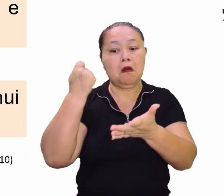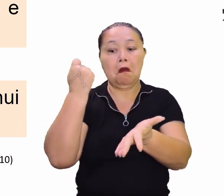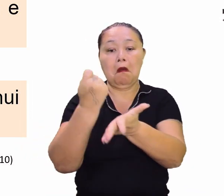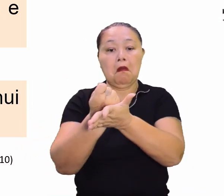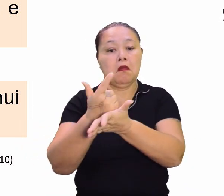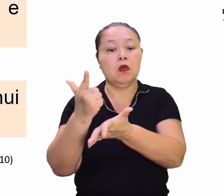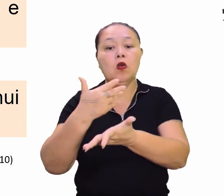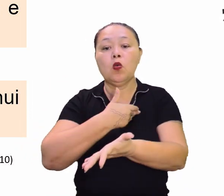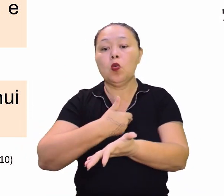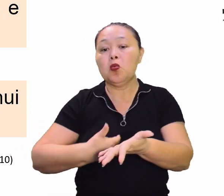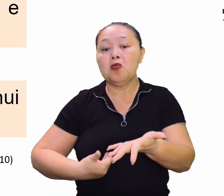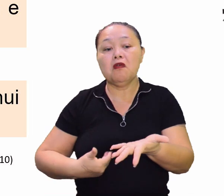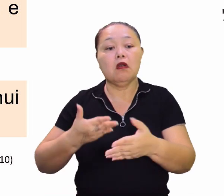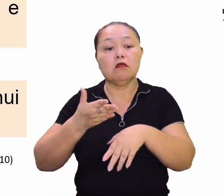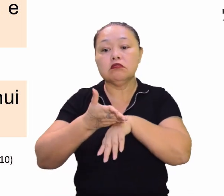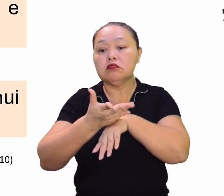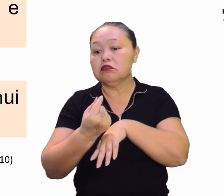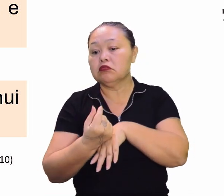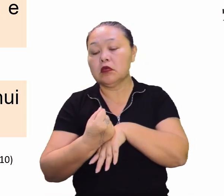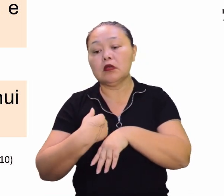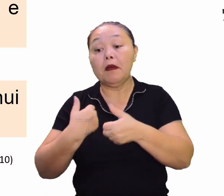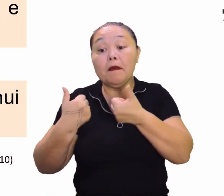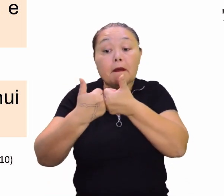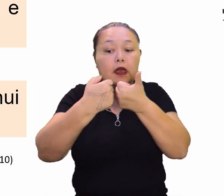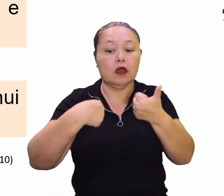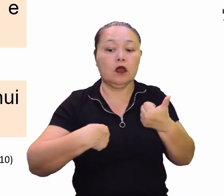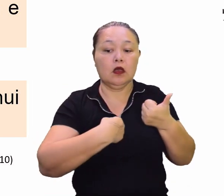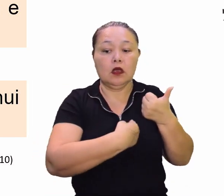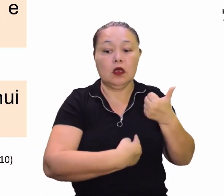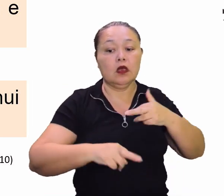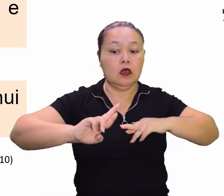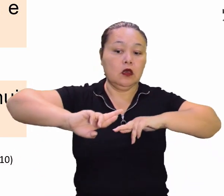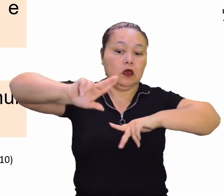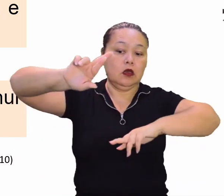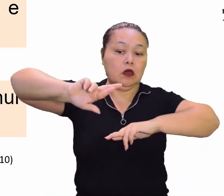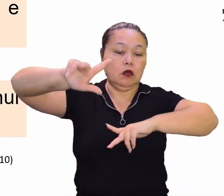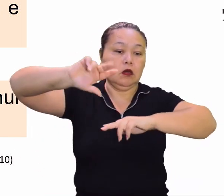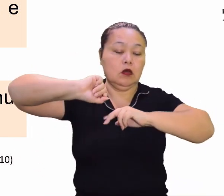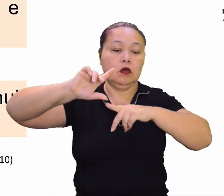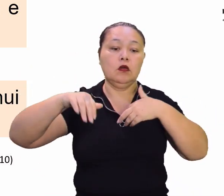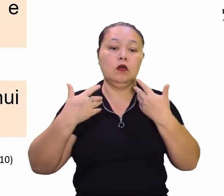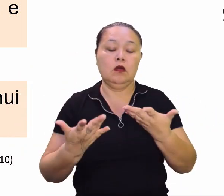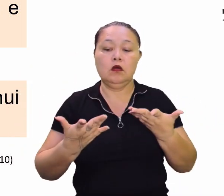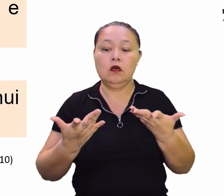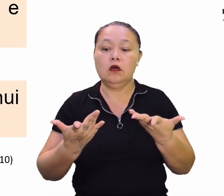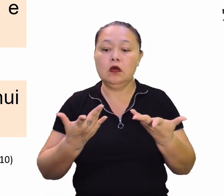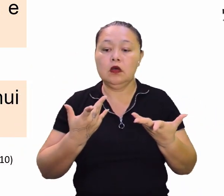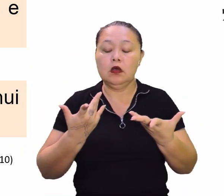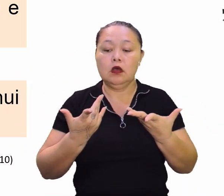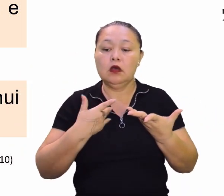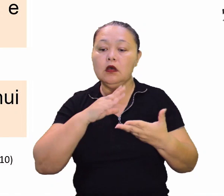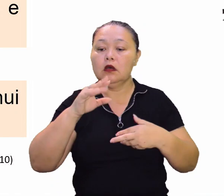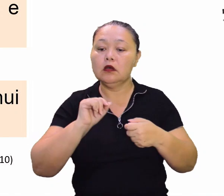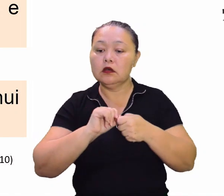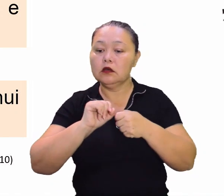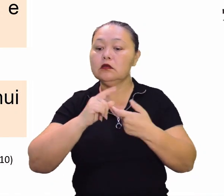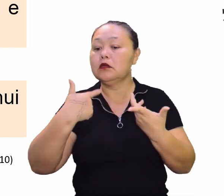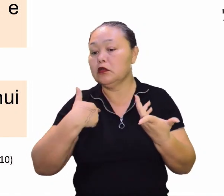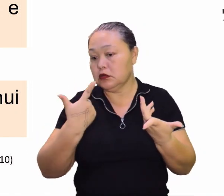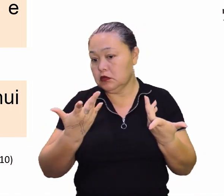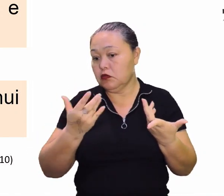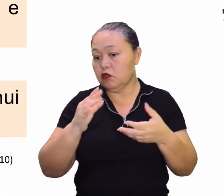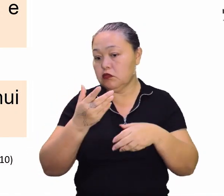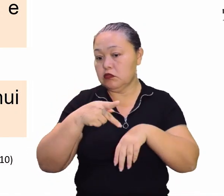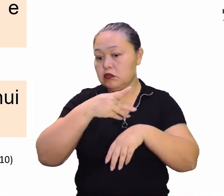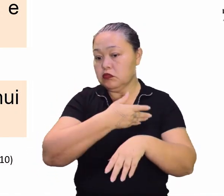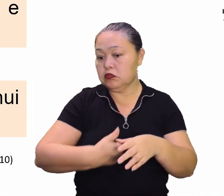de estar bem próximo da China, né, professor Jorge, tem essas diferenças, né, em relação a essa questão de ser extremamente